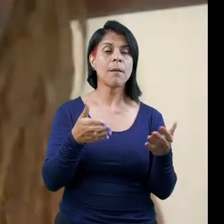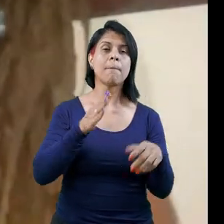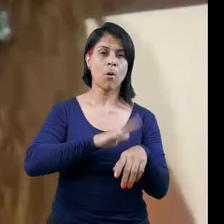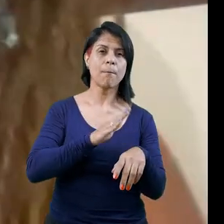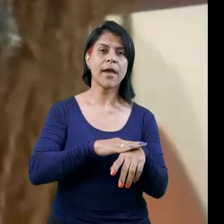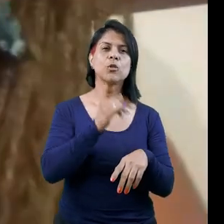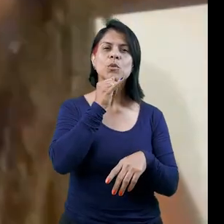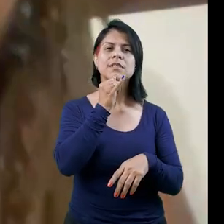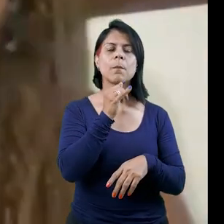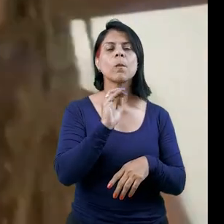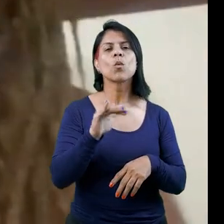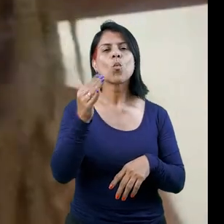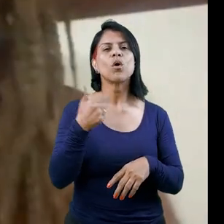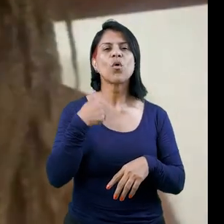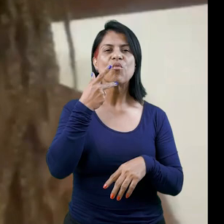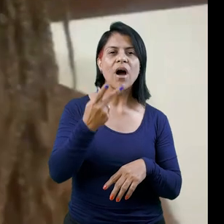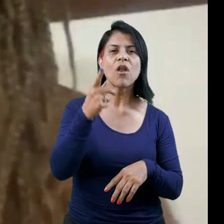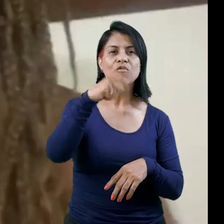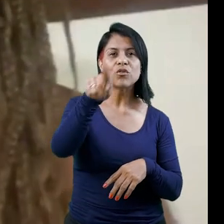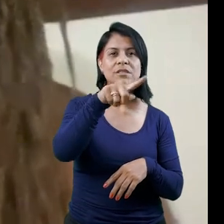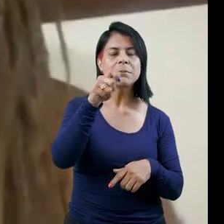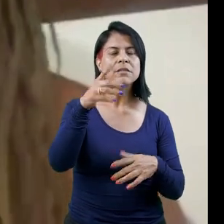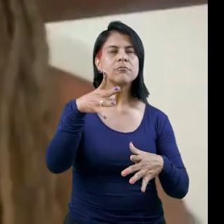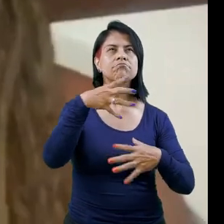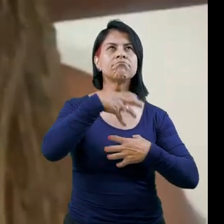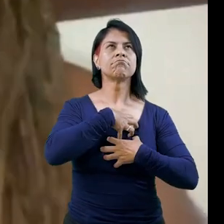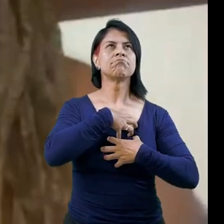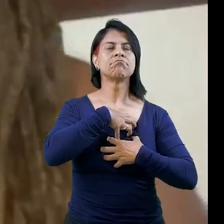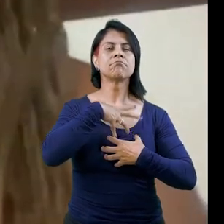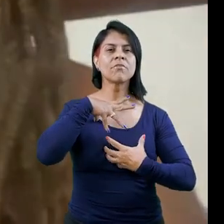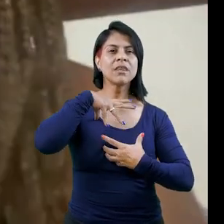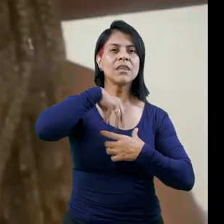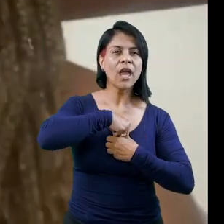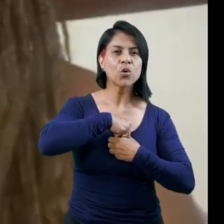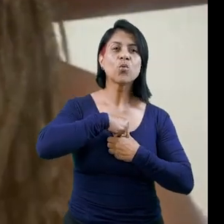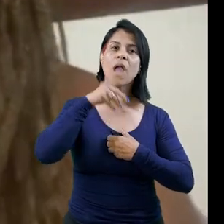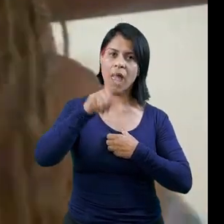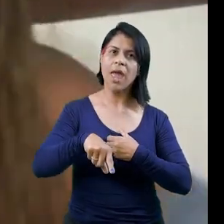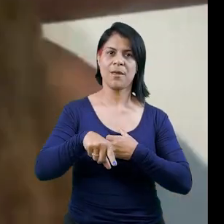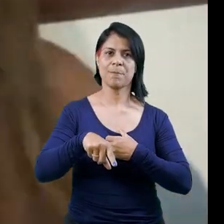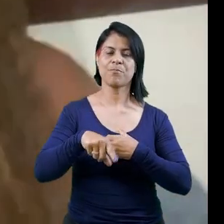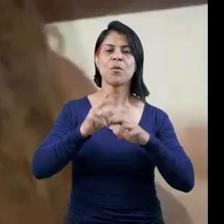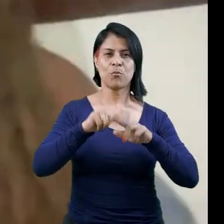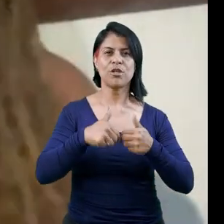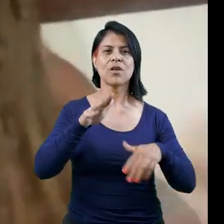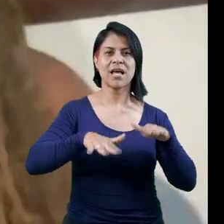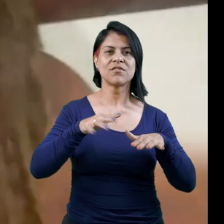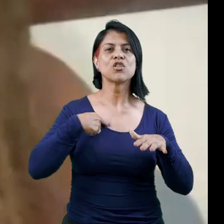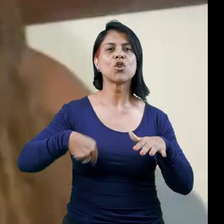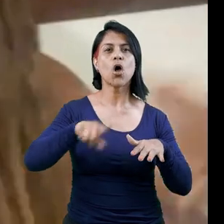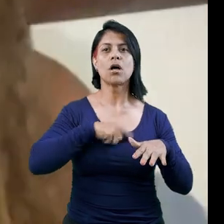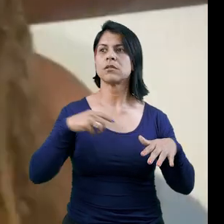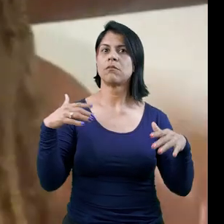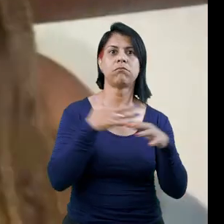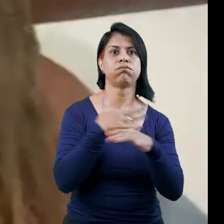eu falo, vamos escutar o que tem dentro, é isso, porque às vezes a gente está no corre da